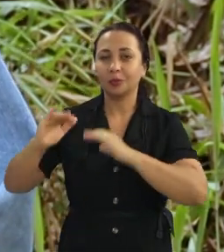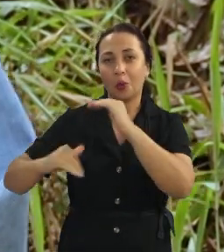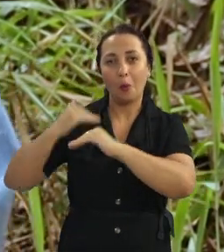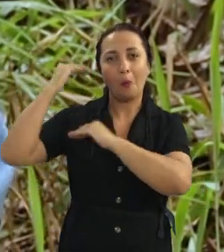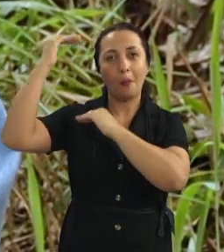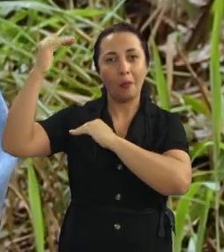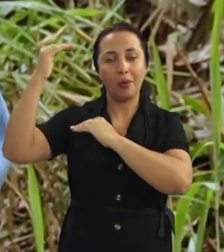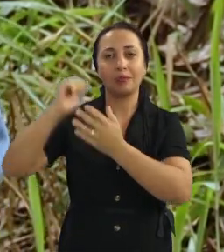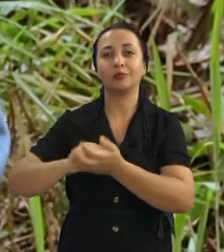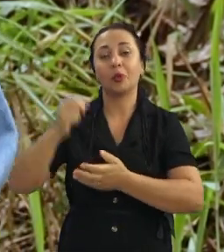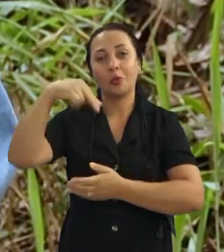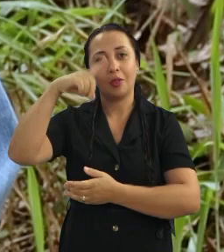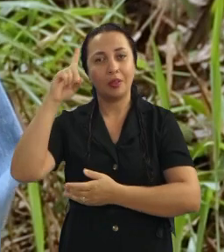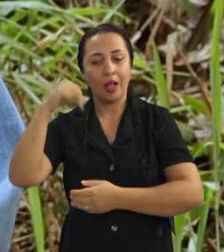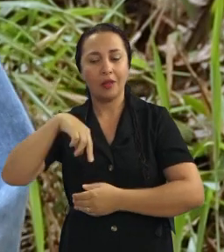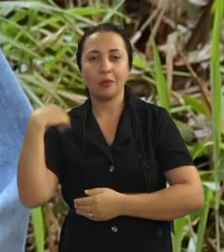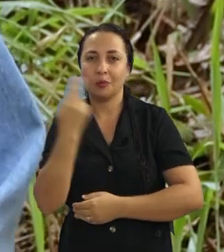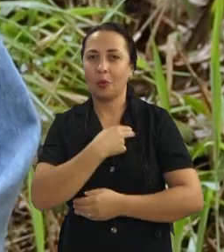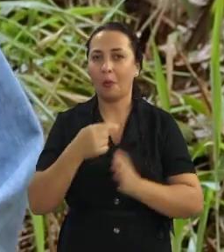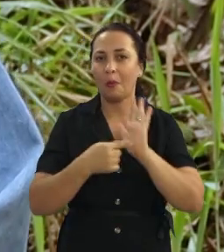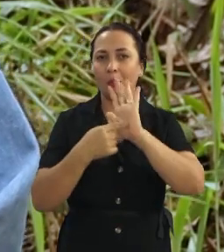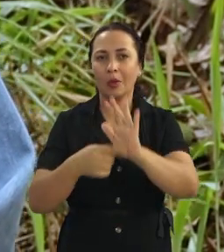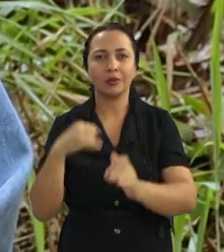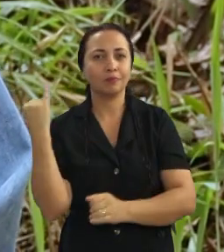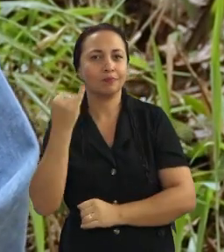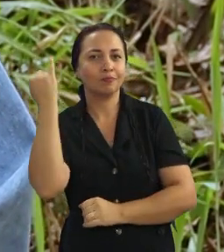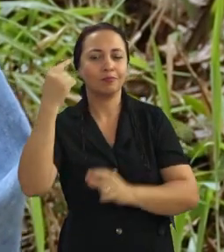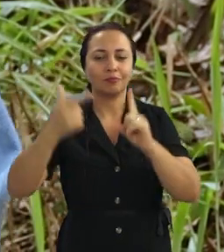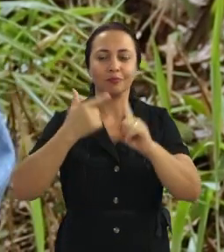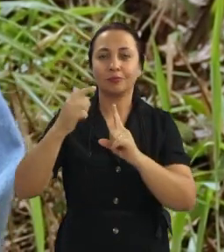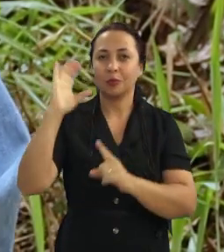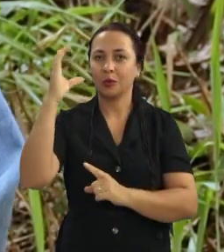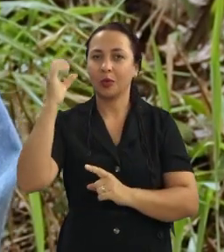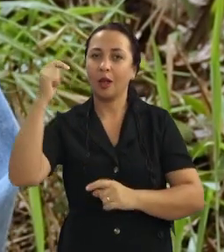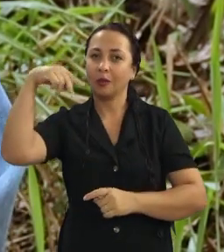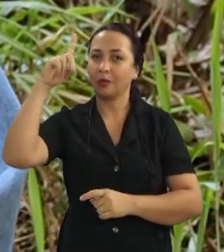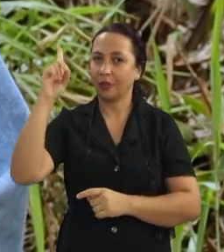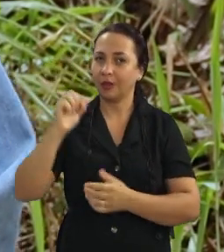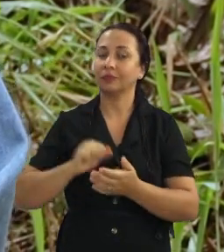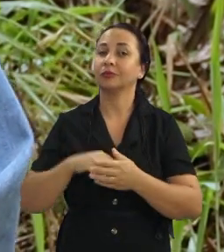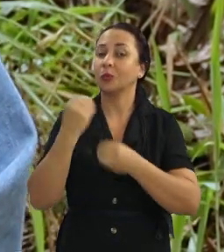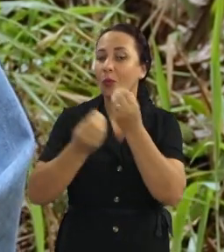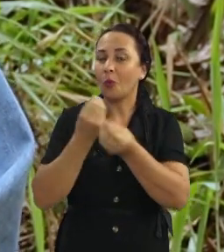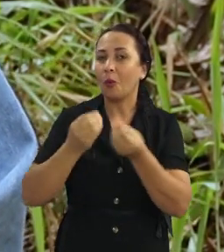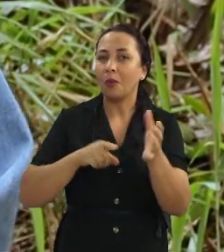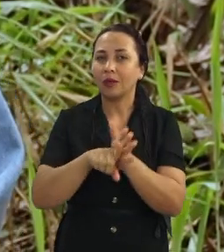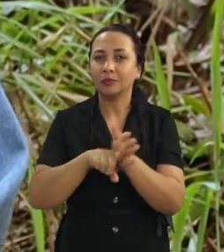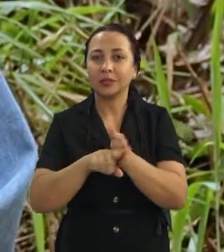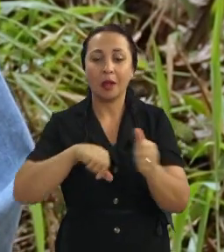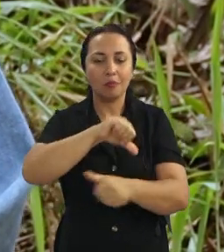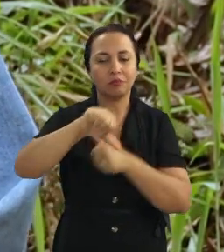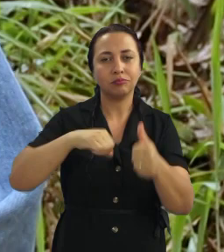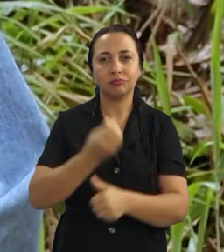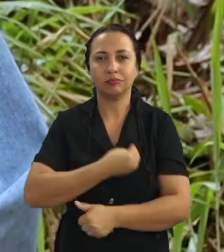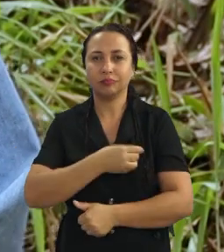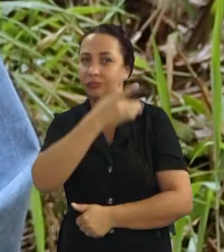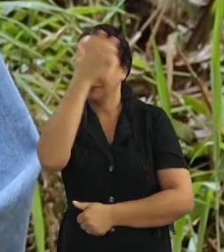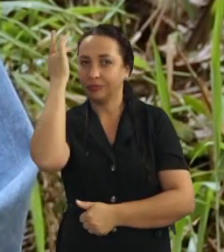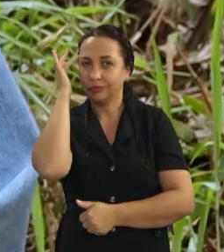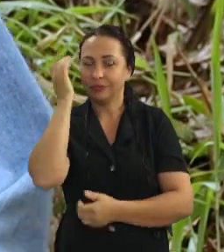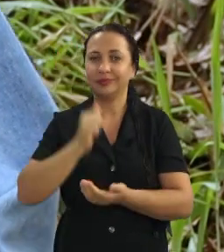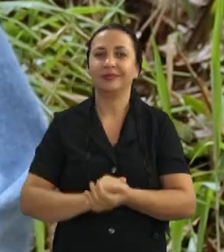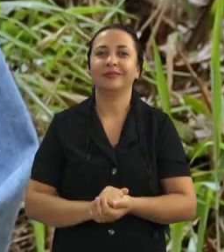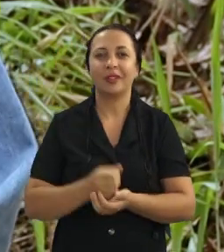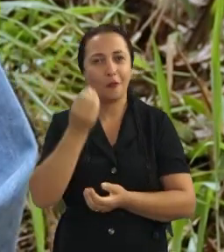superior nordestinas. Aqui a gente mostra a importância das produções científicas do Nordeste e como as pesquisas têm transformado a vida das